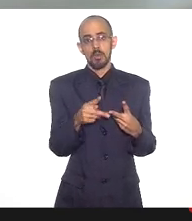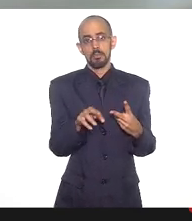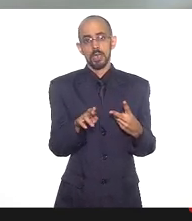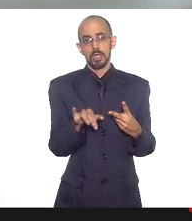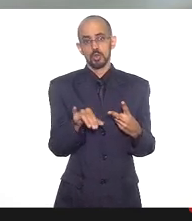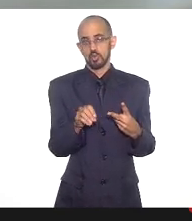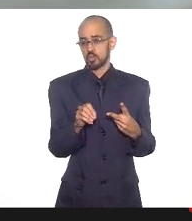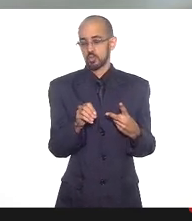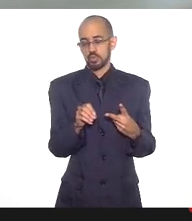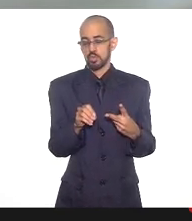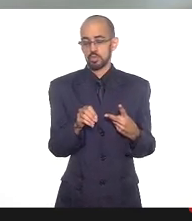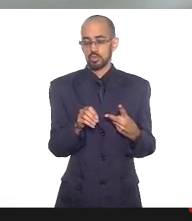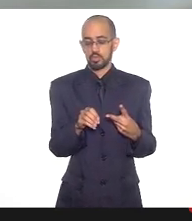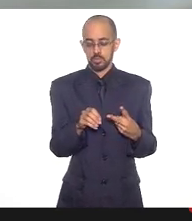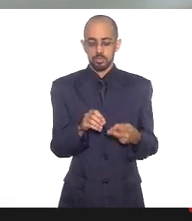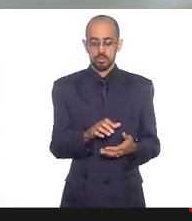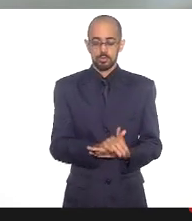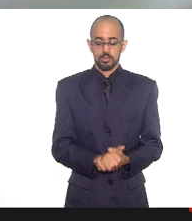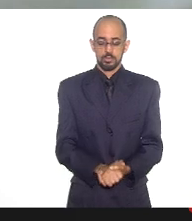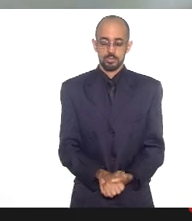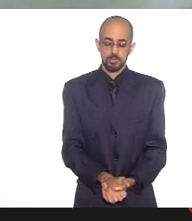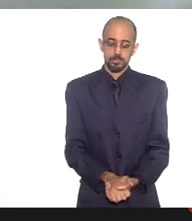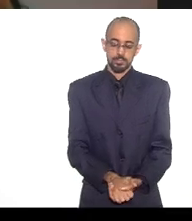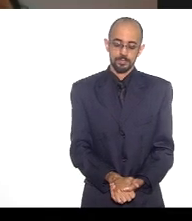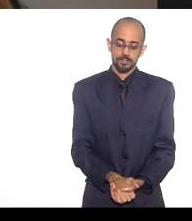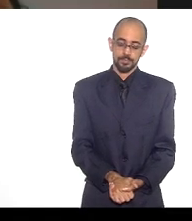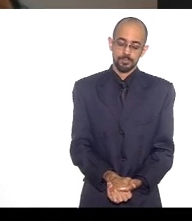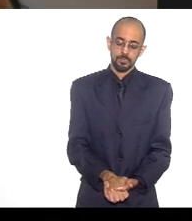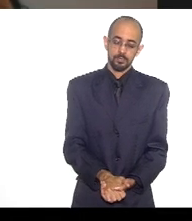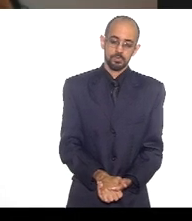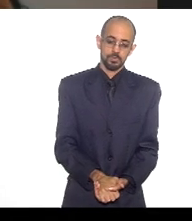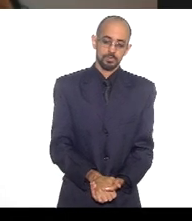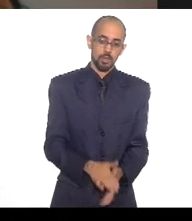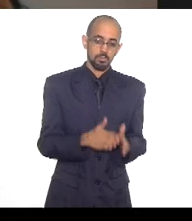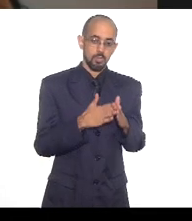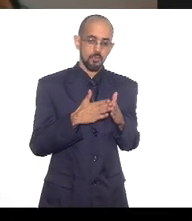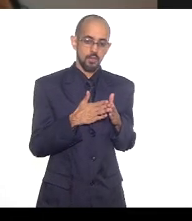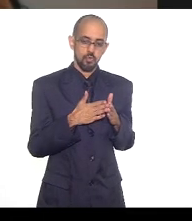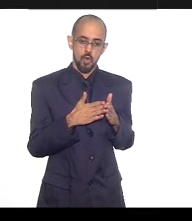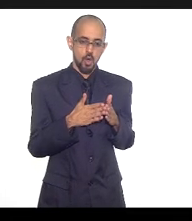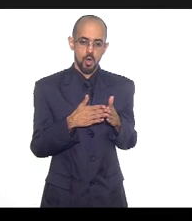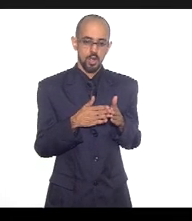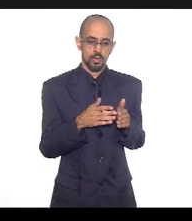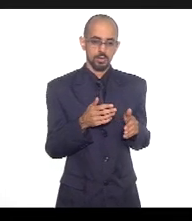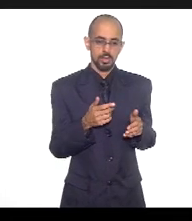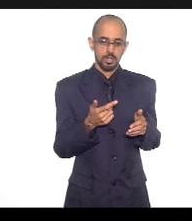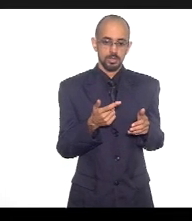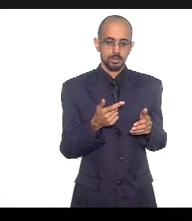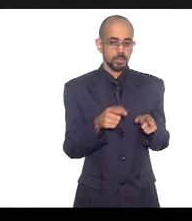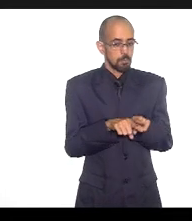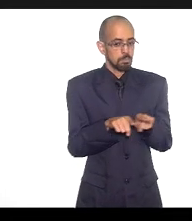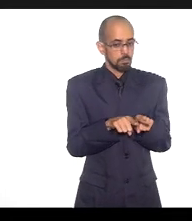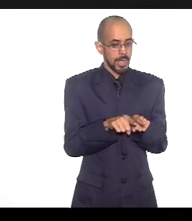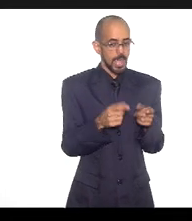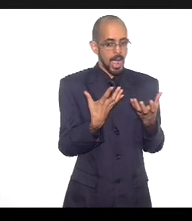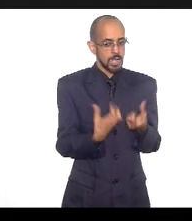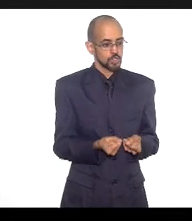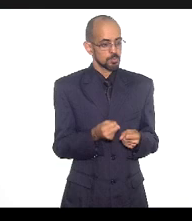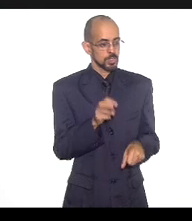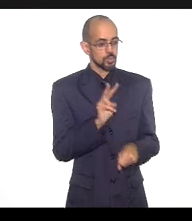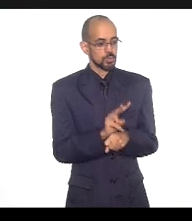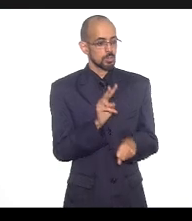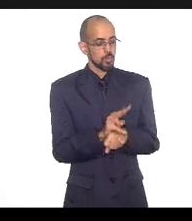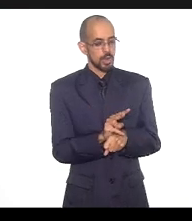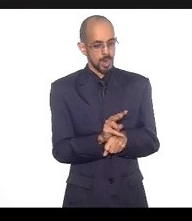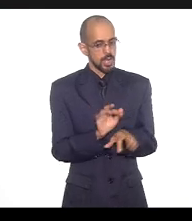Industrialização. Por favor. E não tem mais admissão temporária também, porque acabou. Doutor